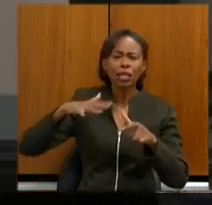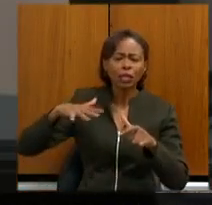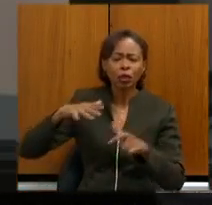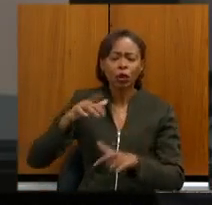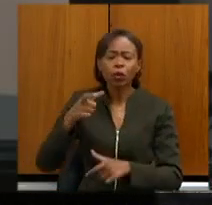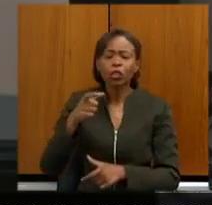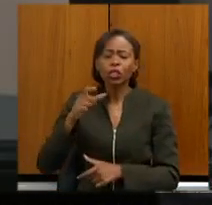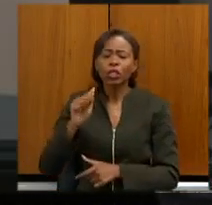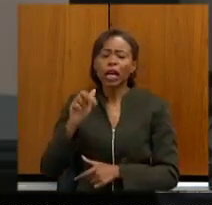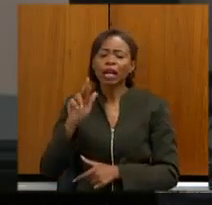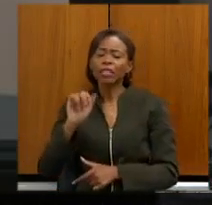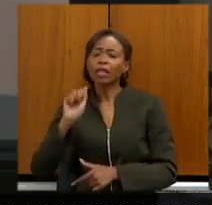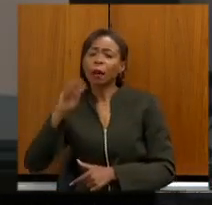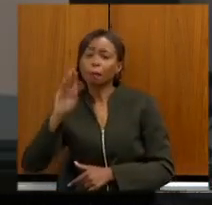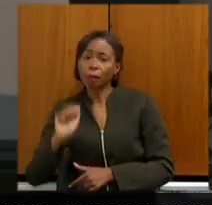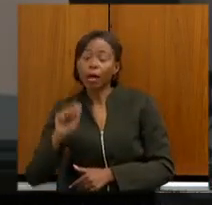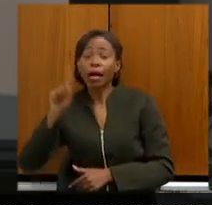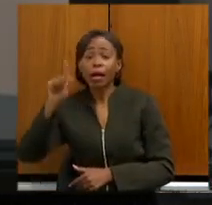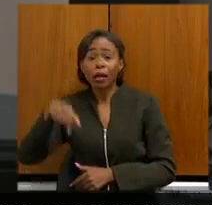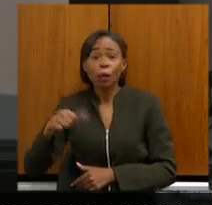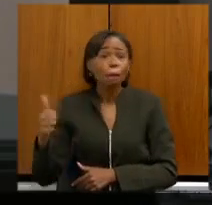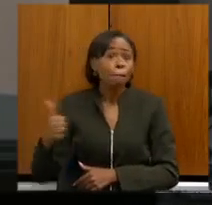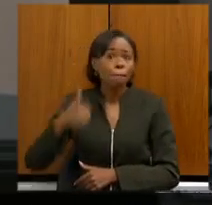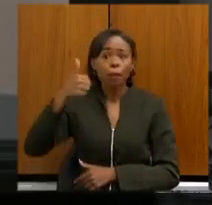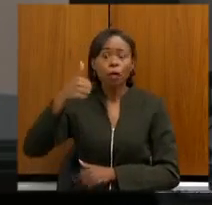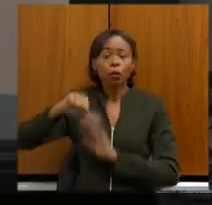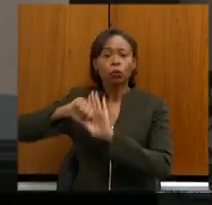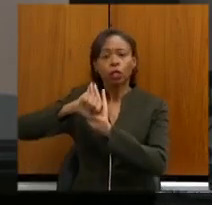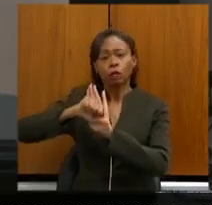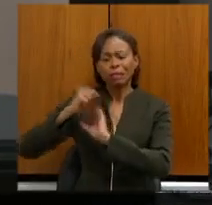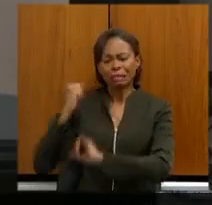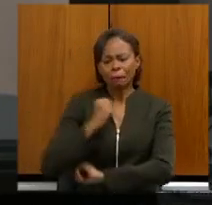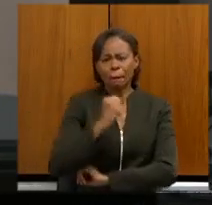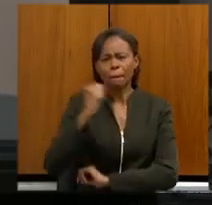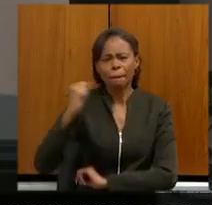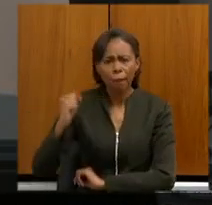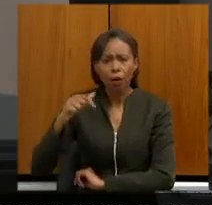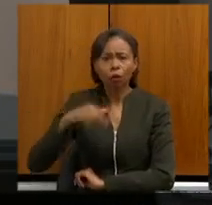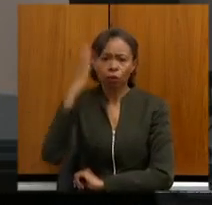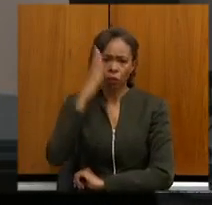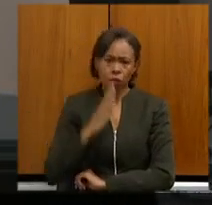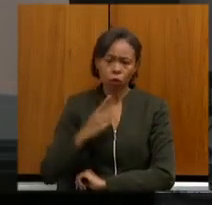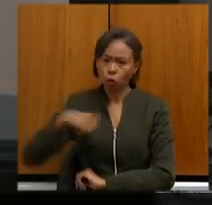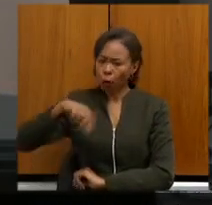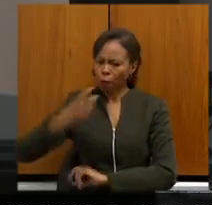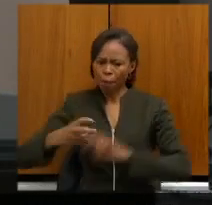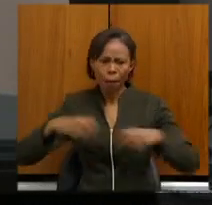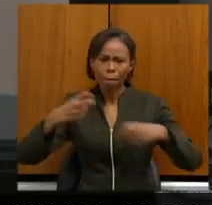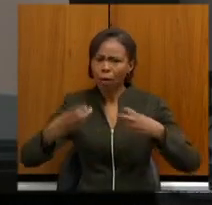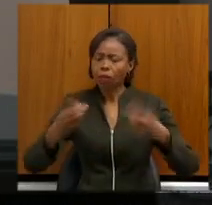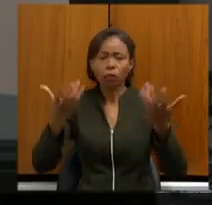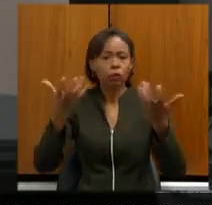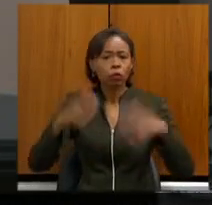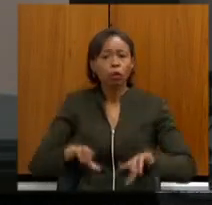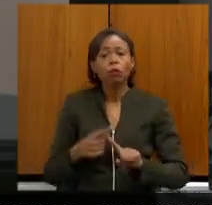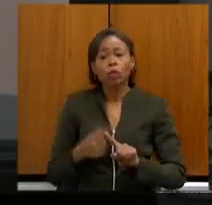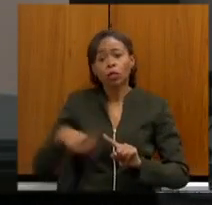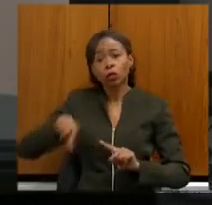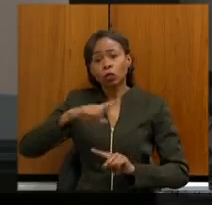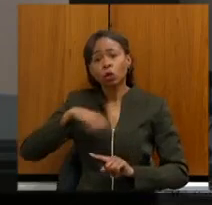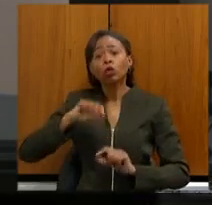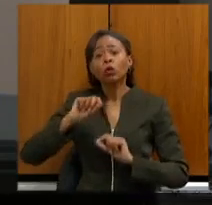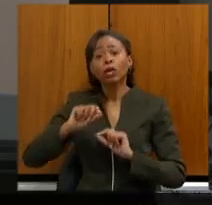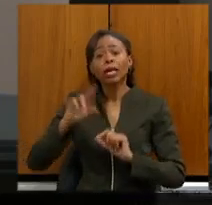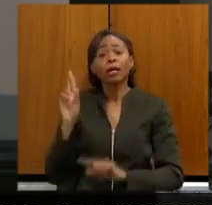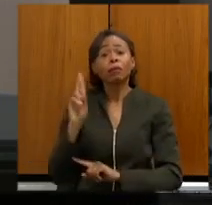crime e julgado como genocídio indígena no Brasil nós não queremos mais nossos corpos no chão porque nós representa e tem